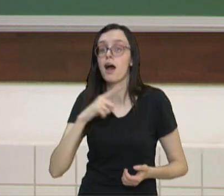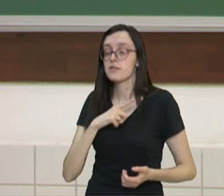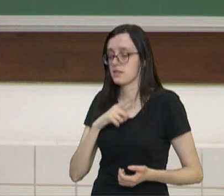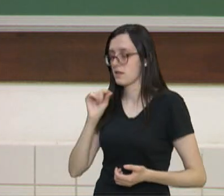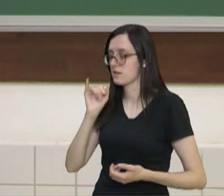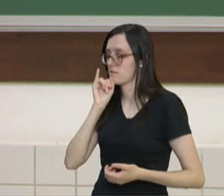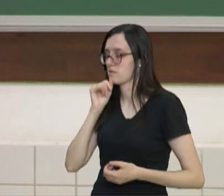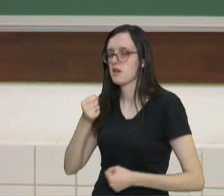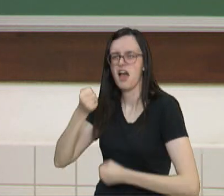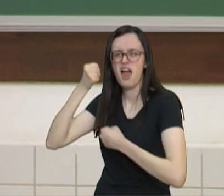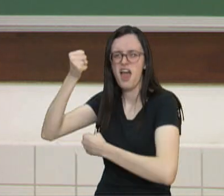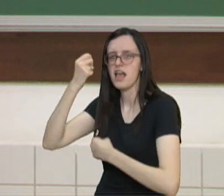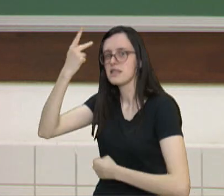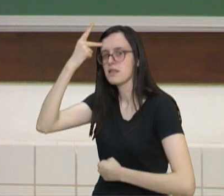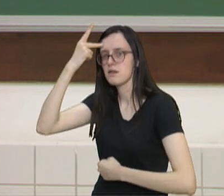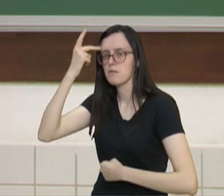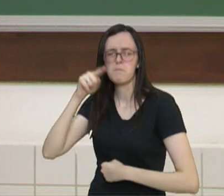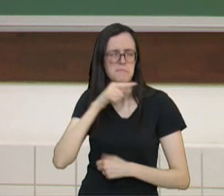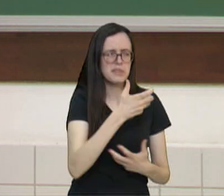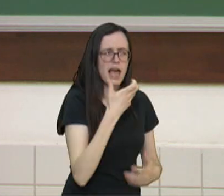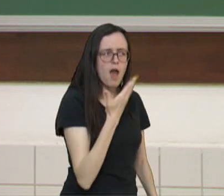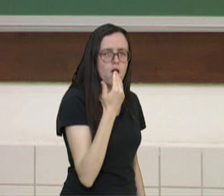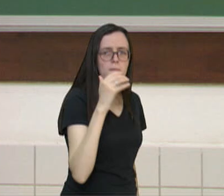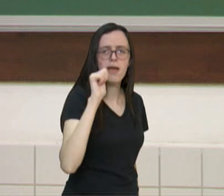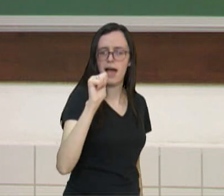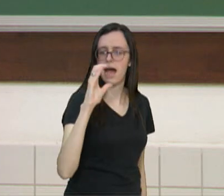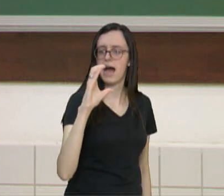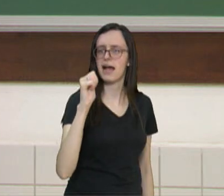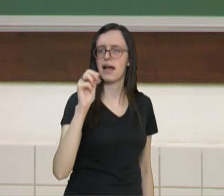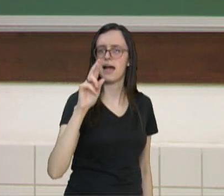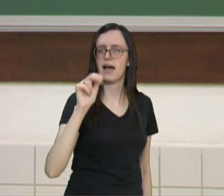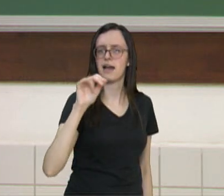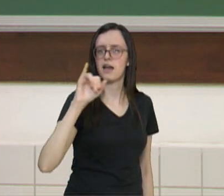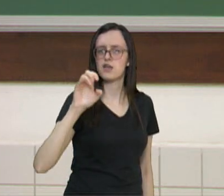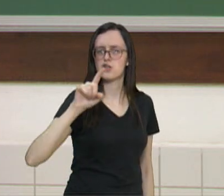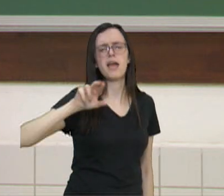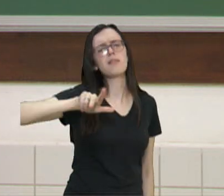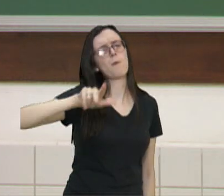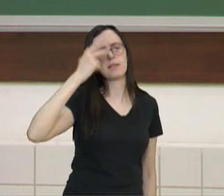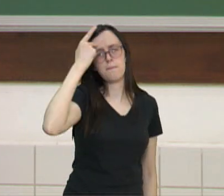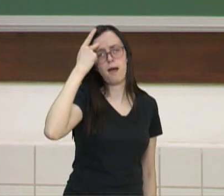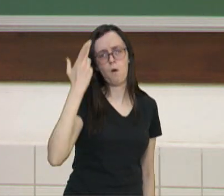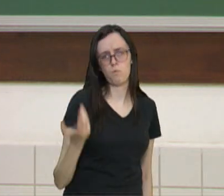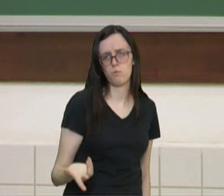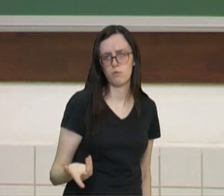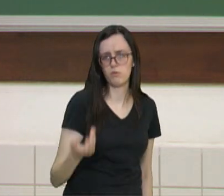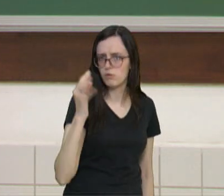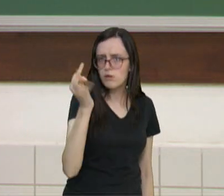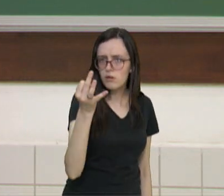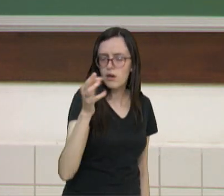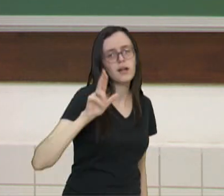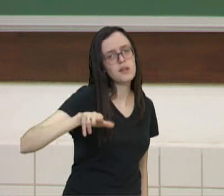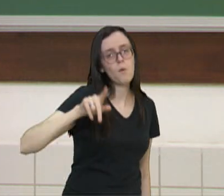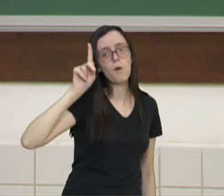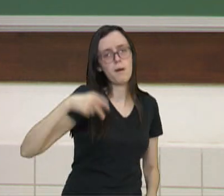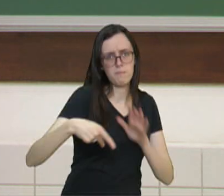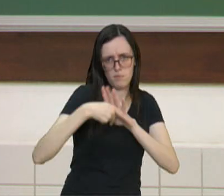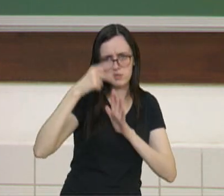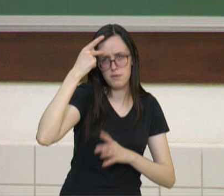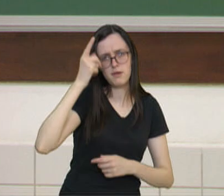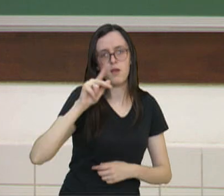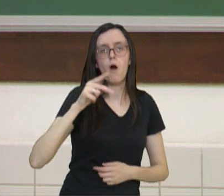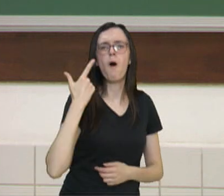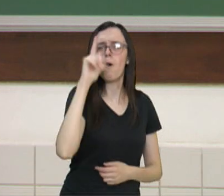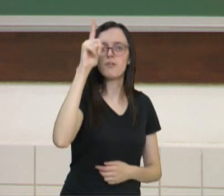uma coisa de outra cultura agora, vamos comer um acarajé, que não é de São Paulo, ninguém pensava comer um acarajé, que é uma coisa característica de São Paulo,